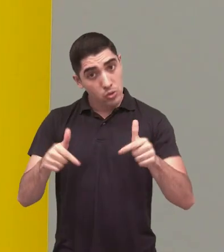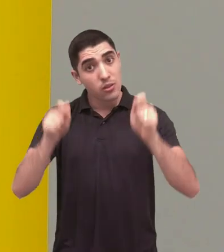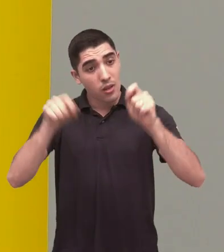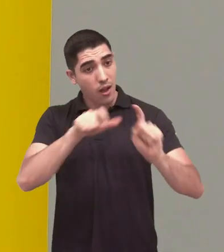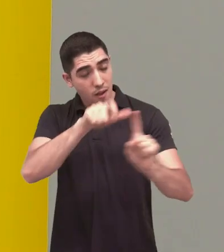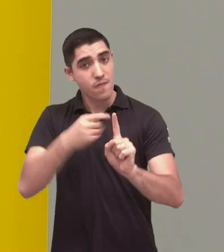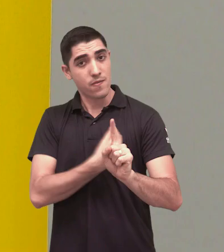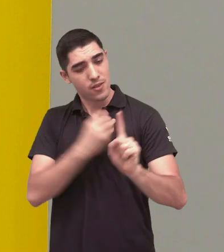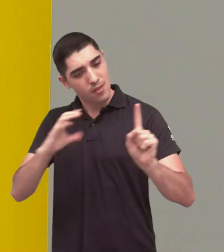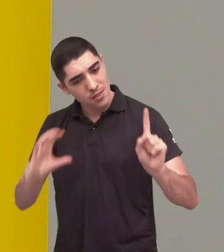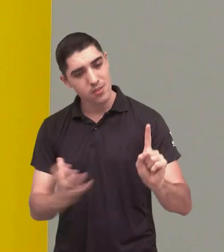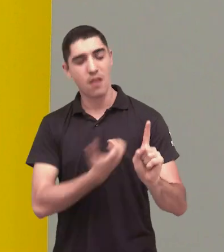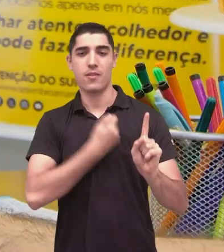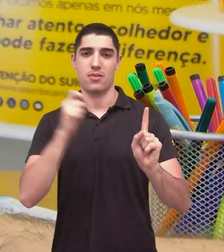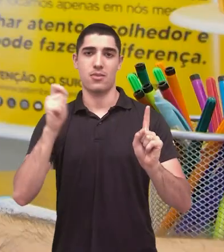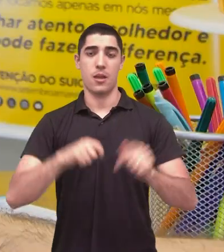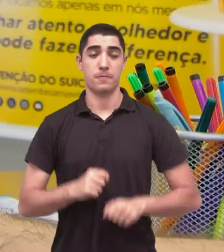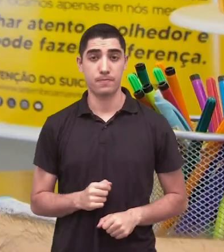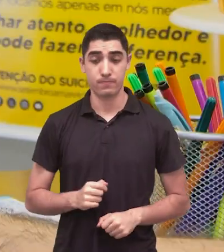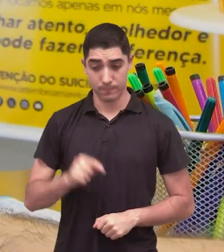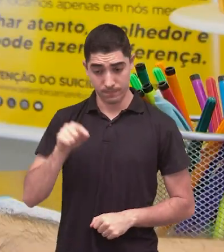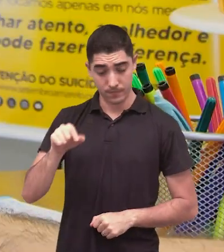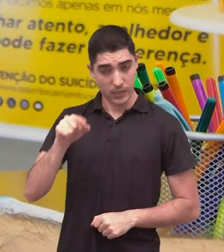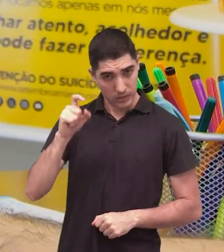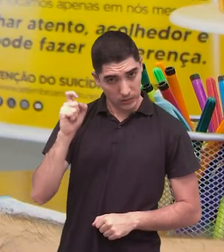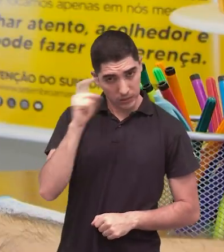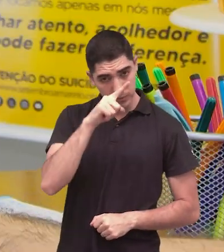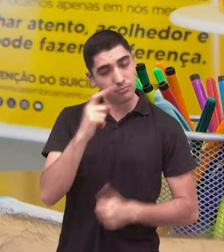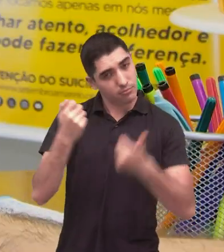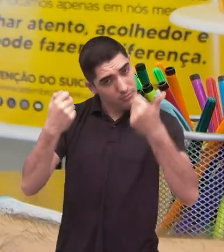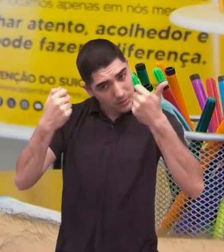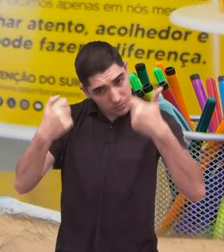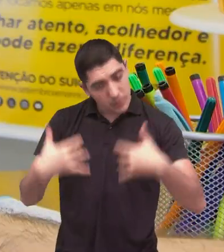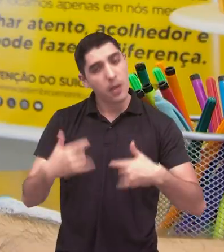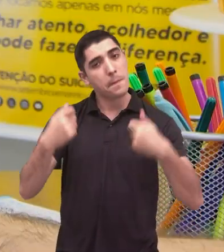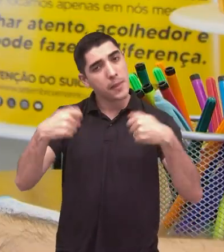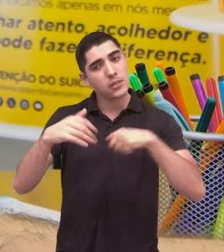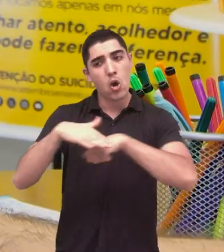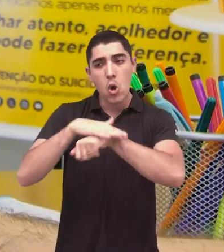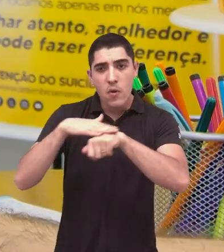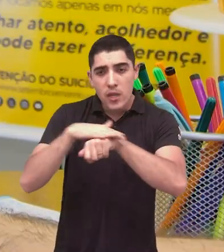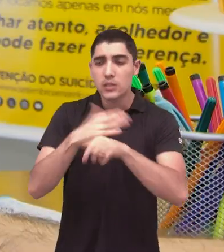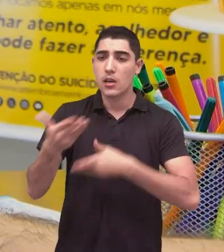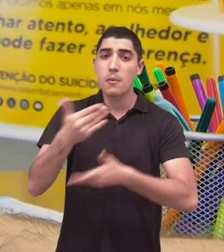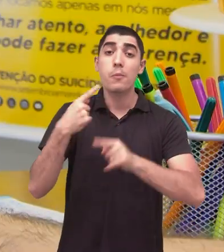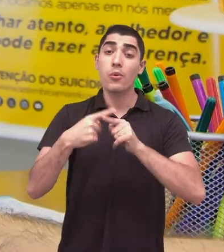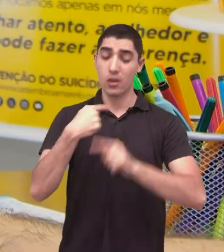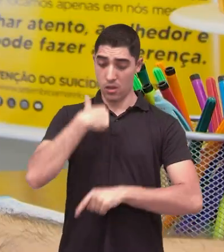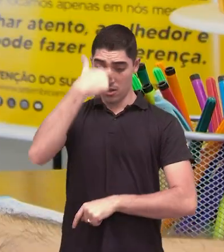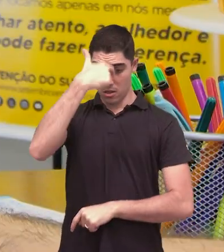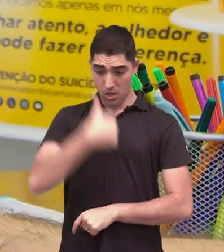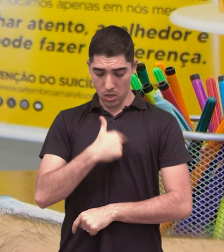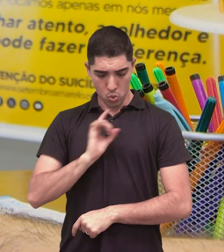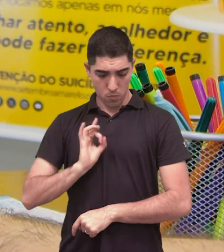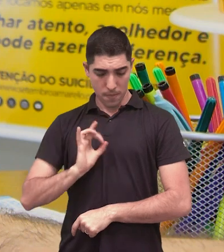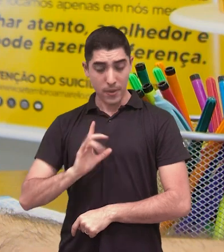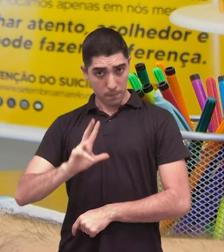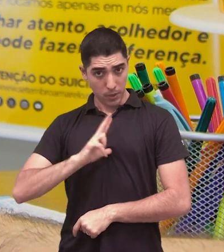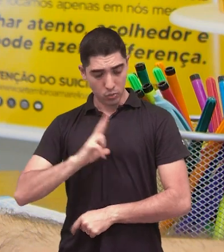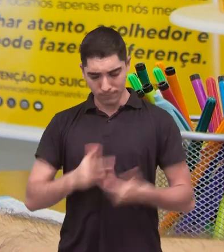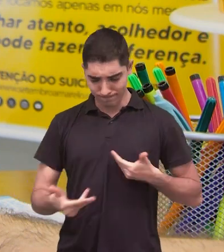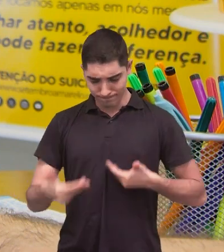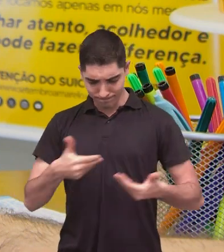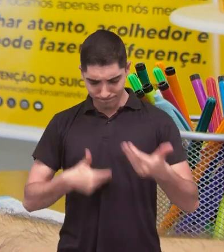que podem salvar vidas. Eu preciso falar sobre essa dificuldade para me atualizar internamente, né, e